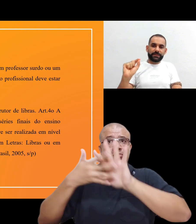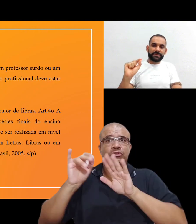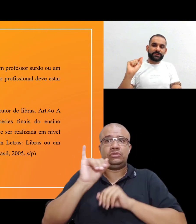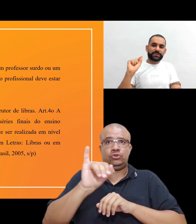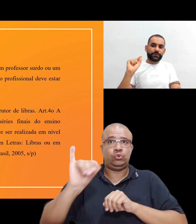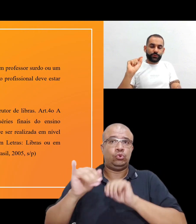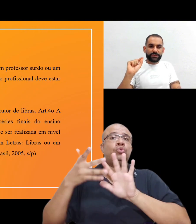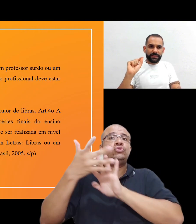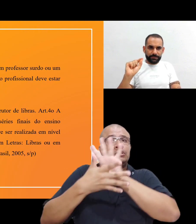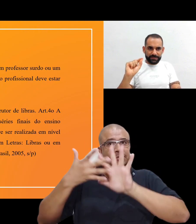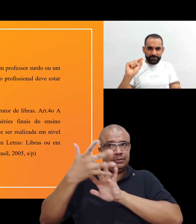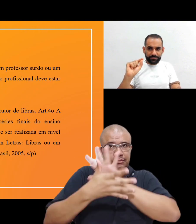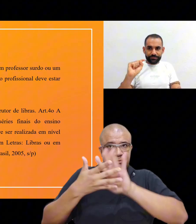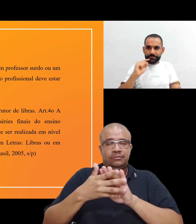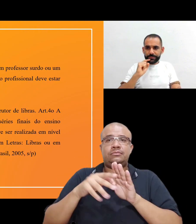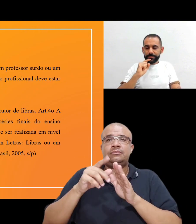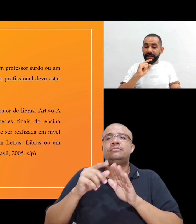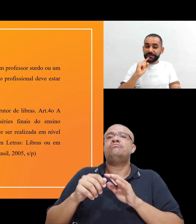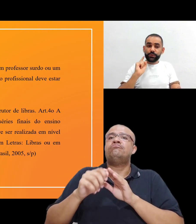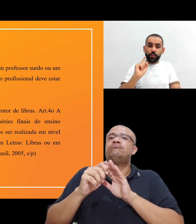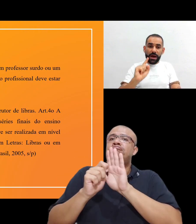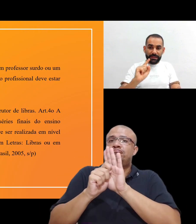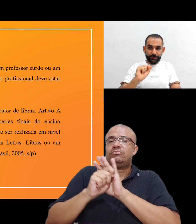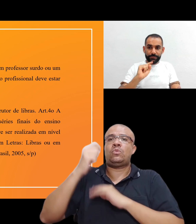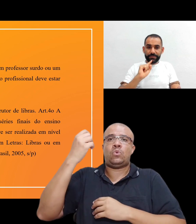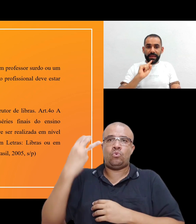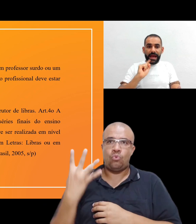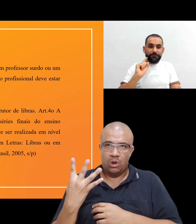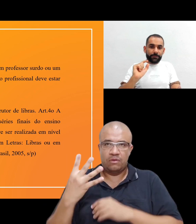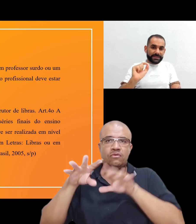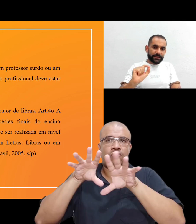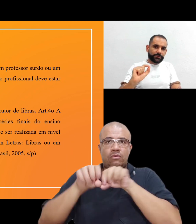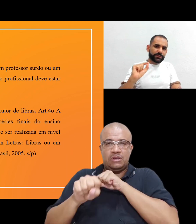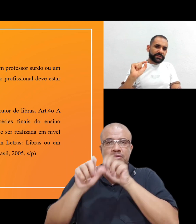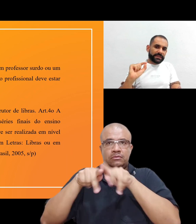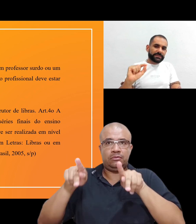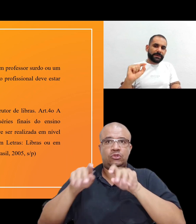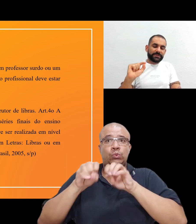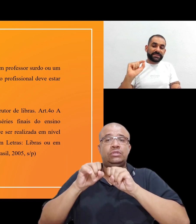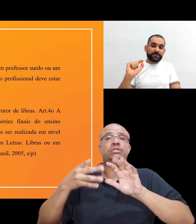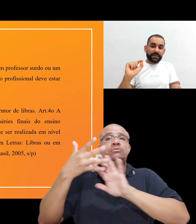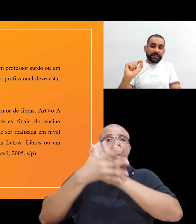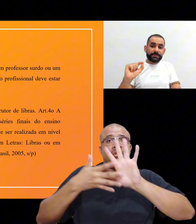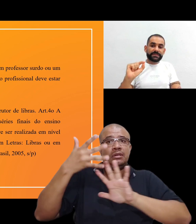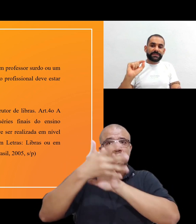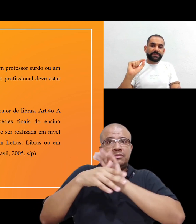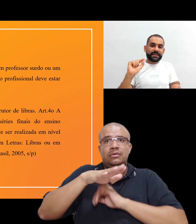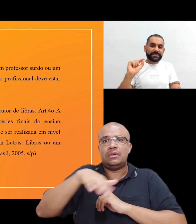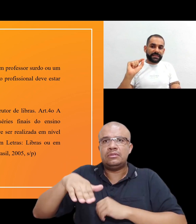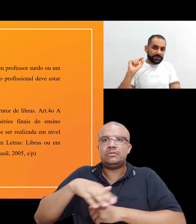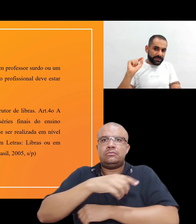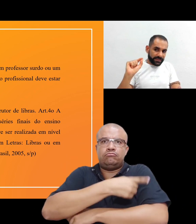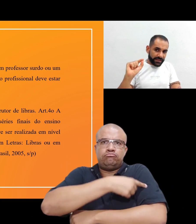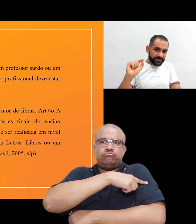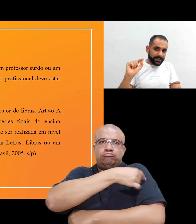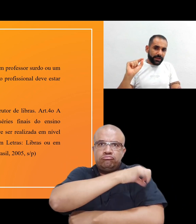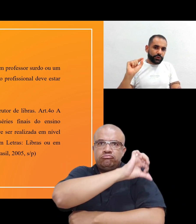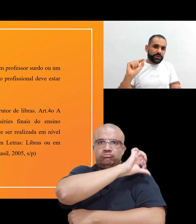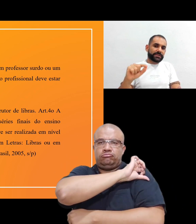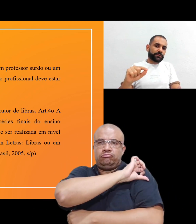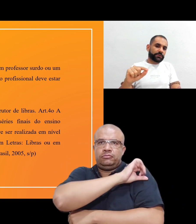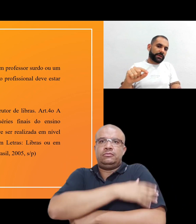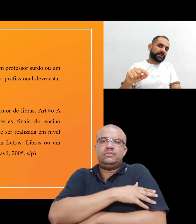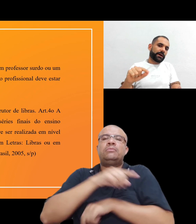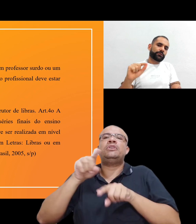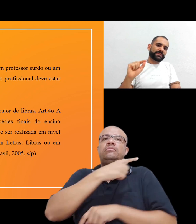professor de Libras e do instrutor de Libras. Artigo 4º. A formação de docentes para o ensino da Libras nas séries finais